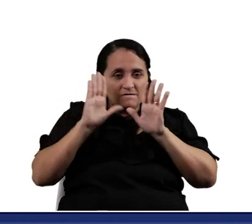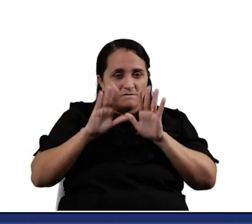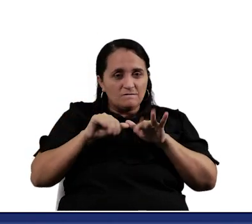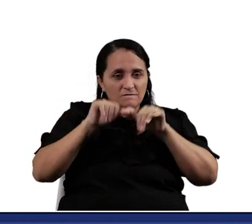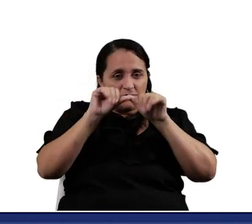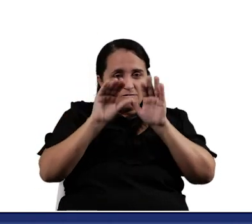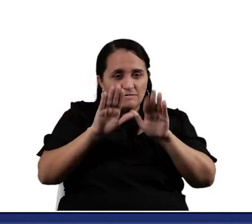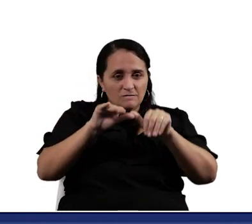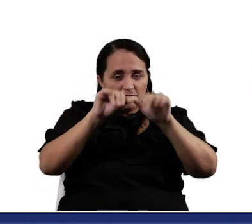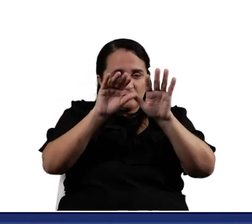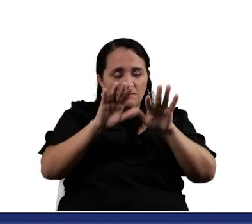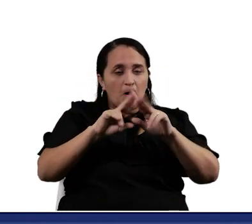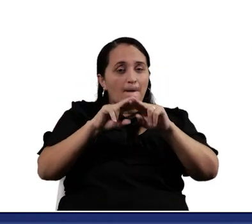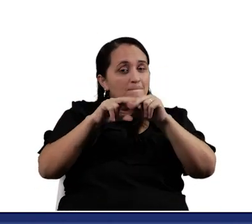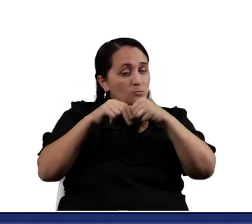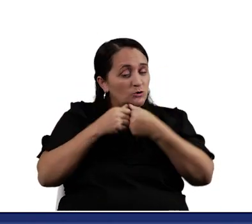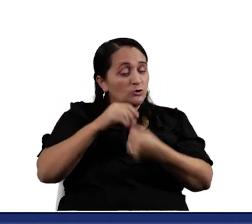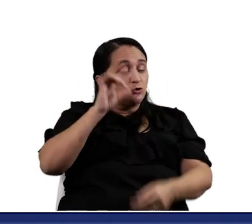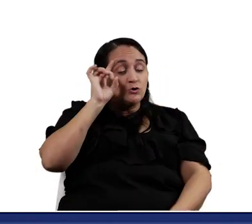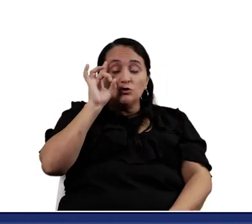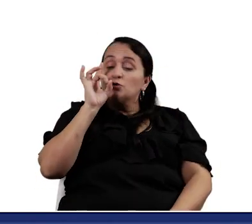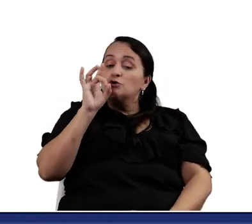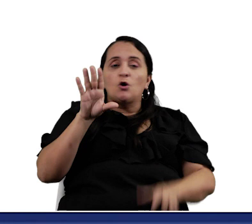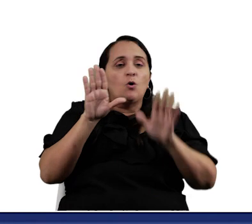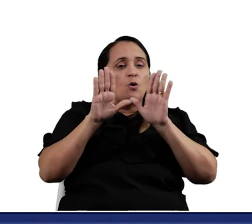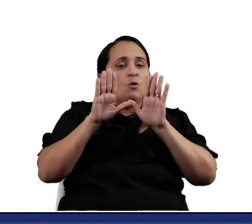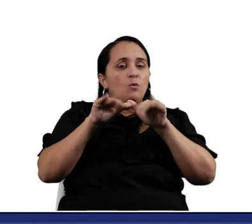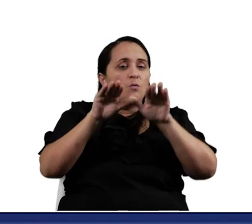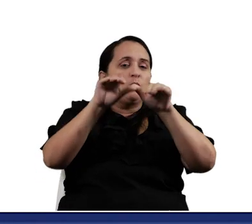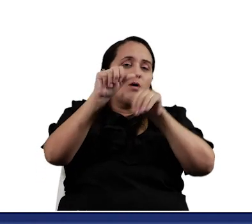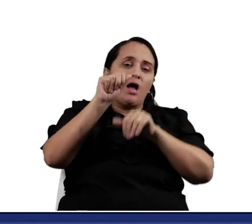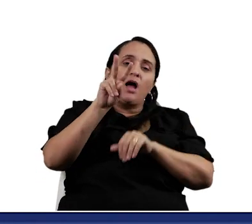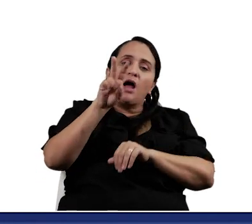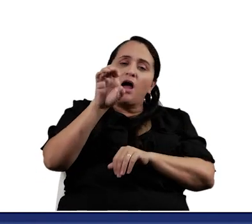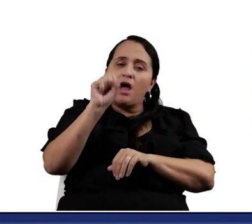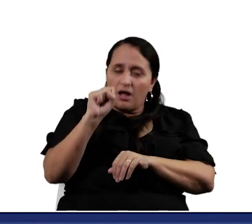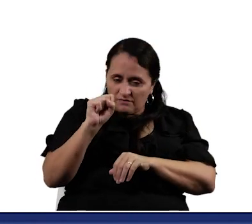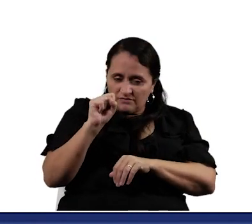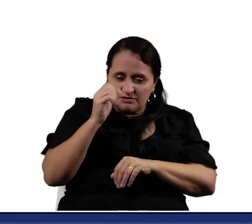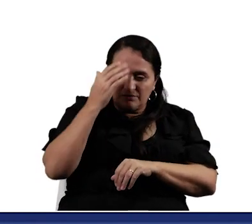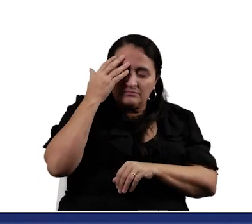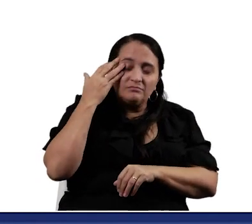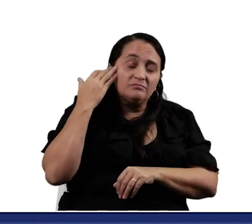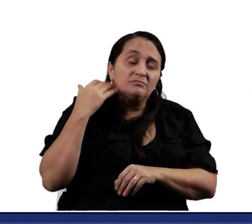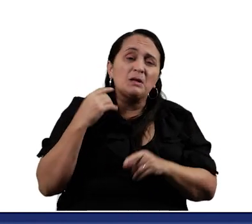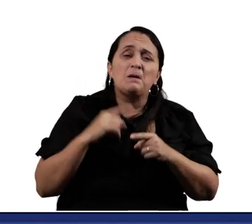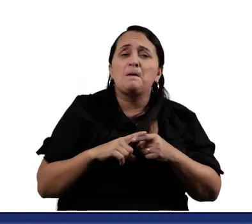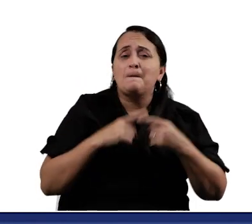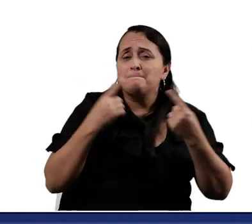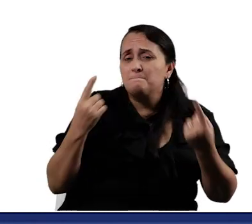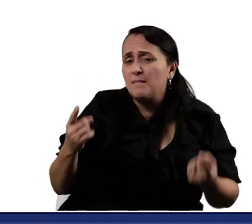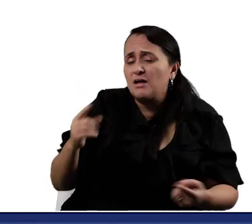Por isso, somente as aves poderiam participar. Mas o sapo cismou que também iria à